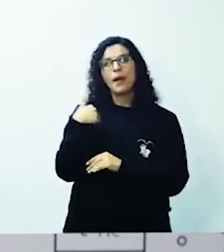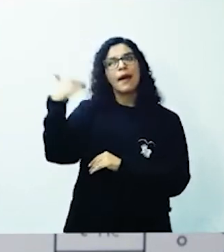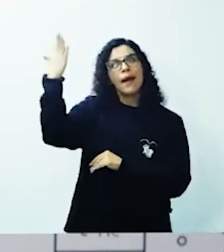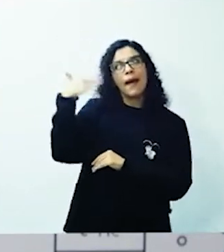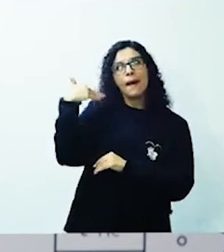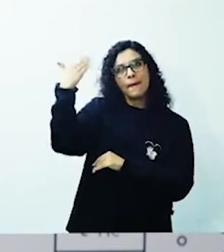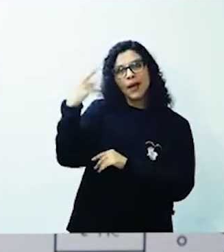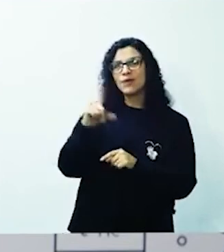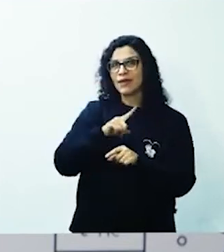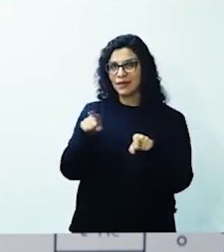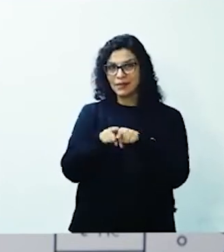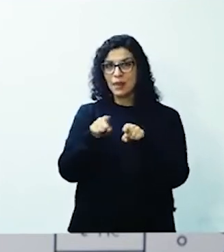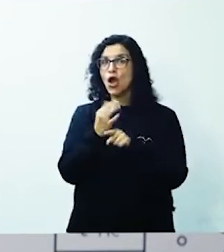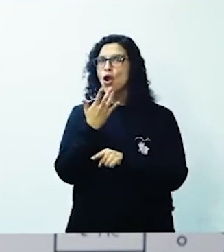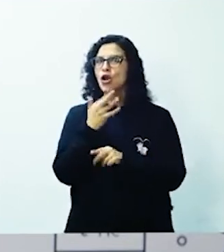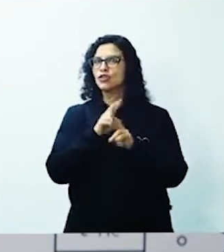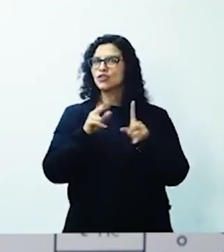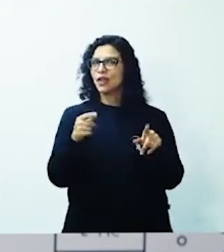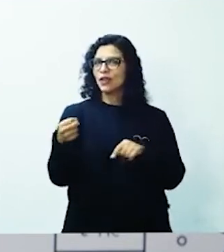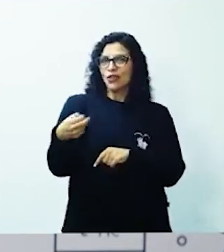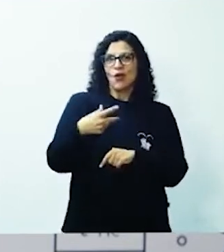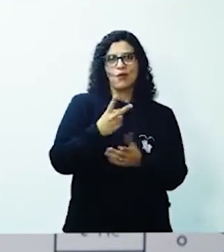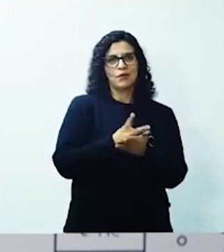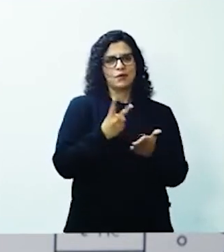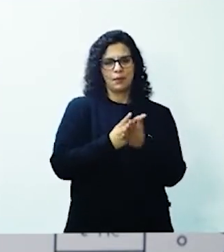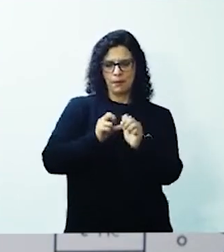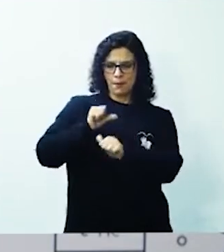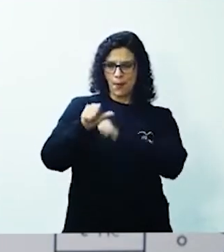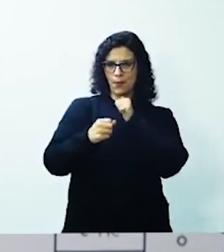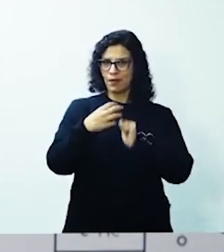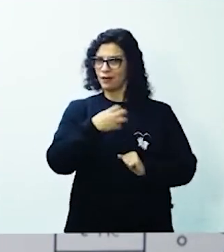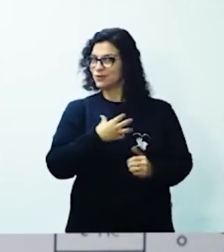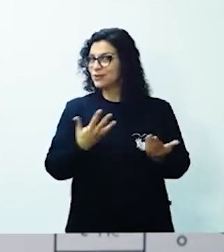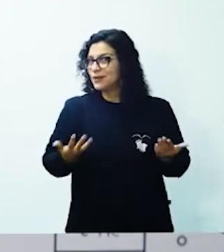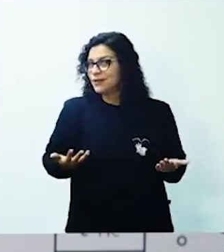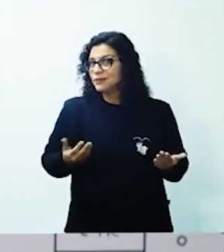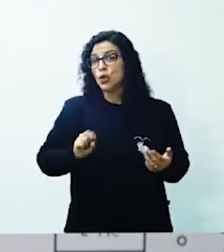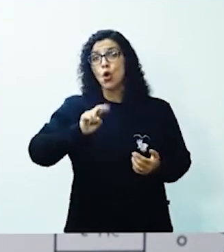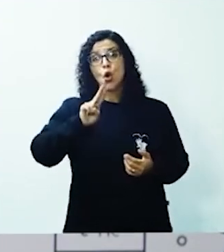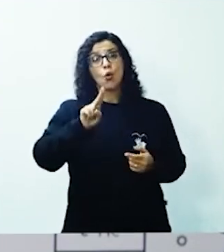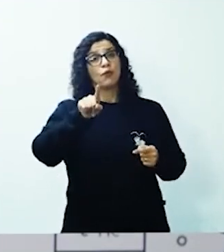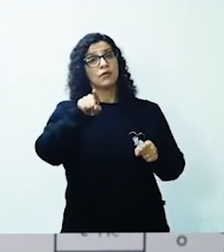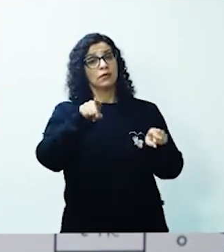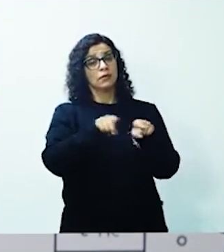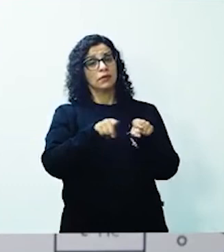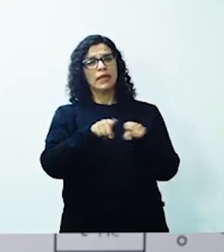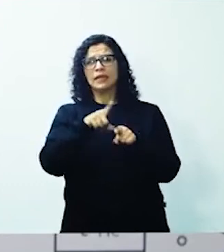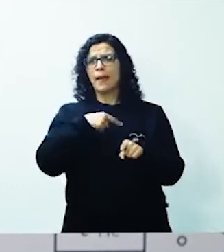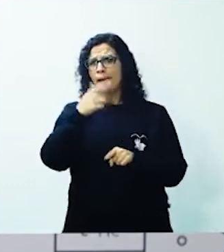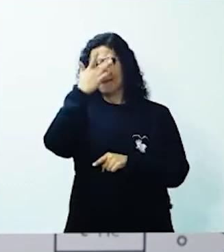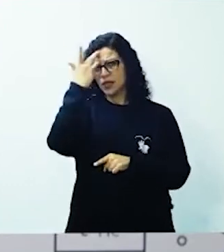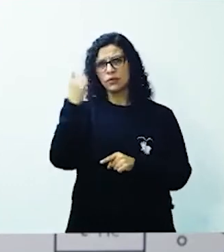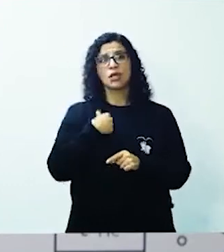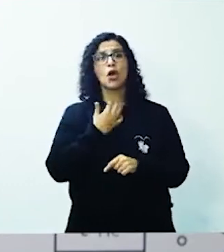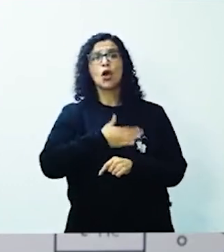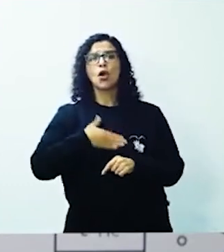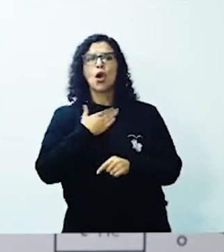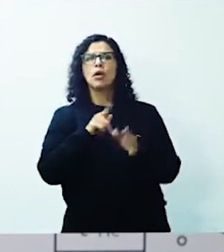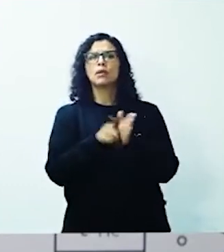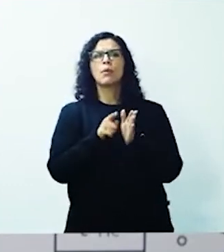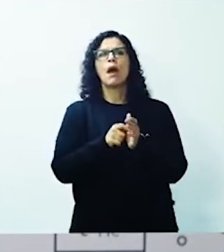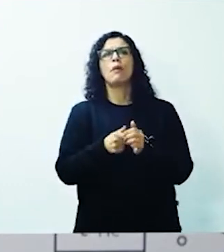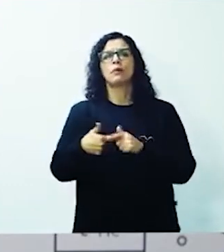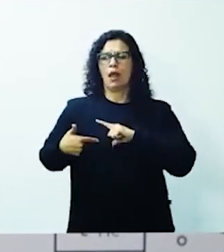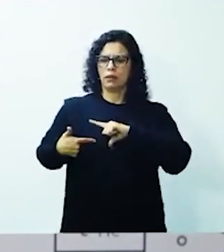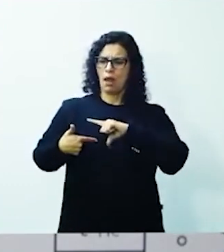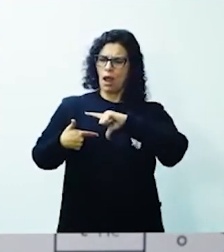seu cabelo, de repente, de uma cor nova para você mudar? Ou será que você é daquelas pessoas que gosta de seguir